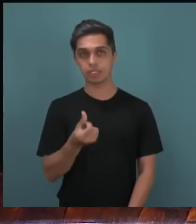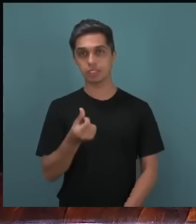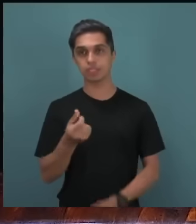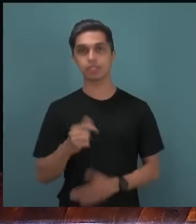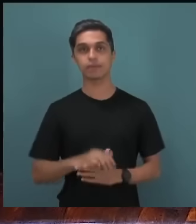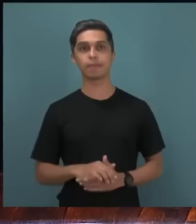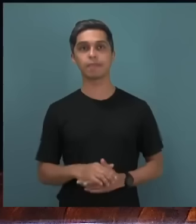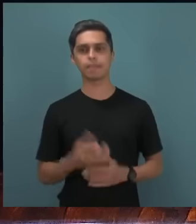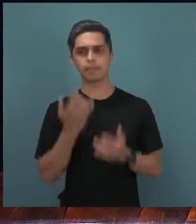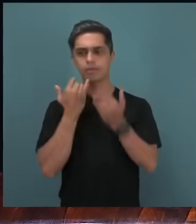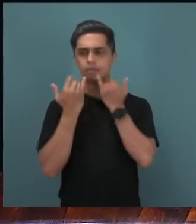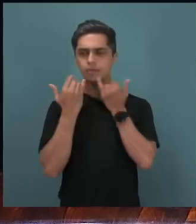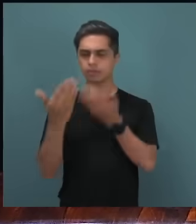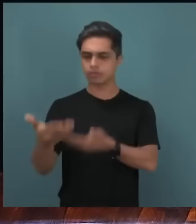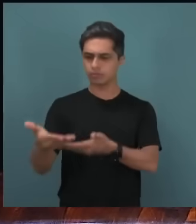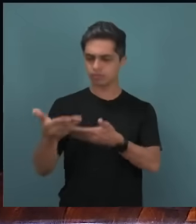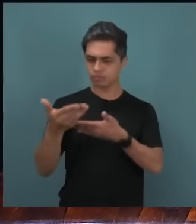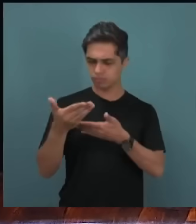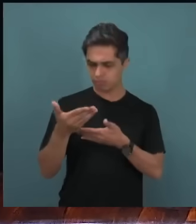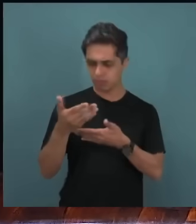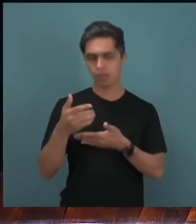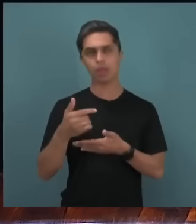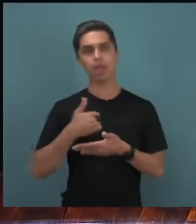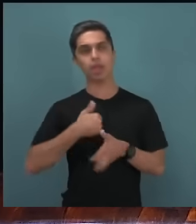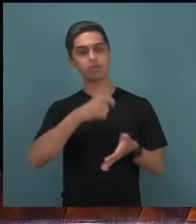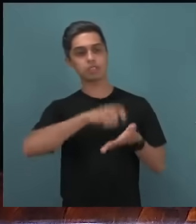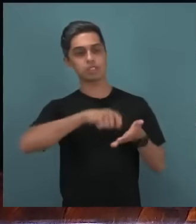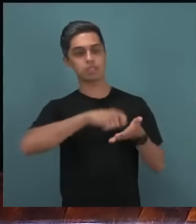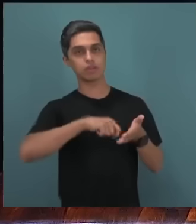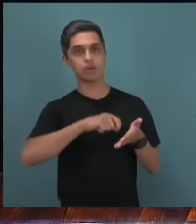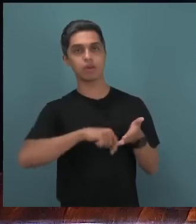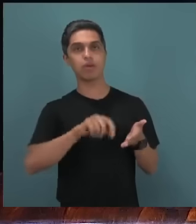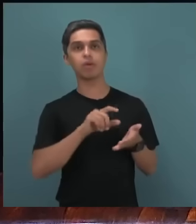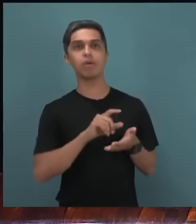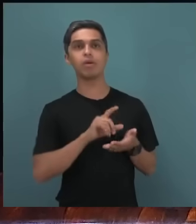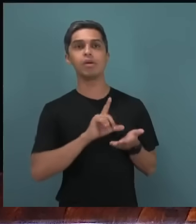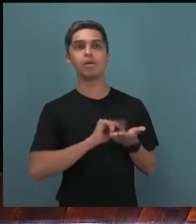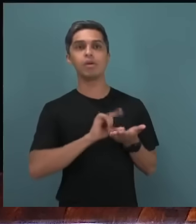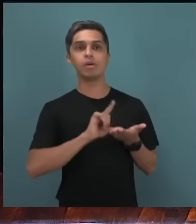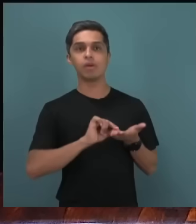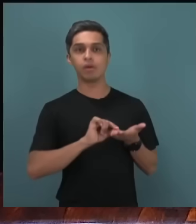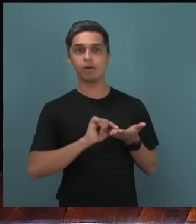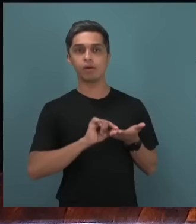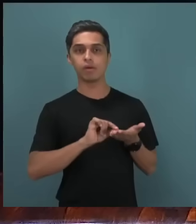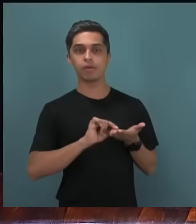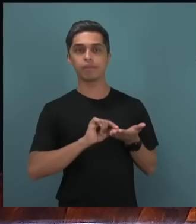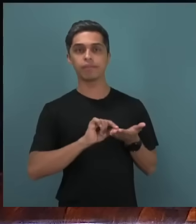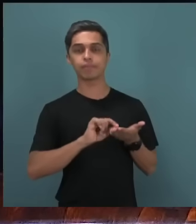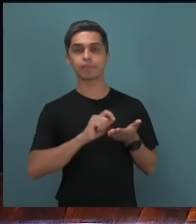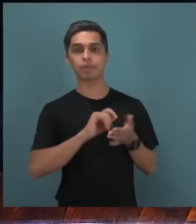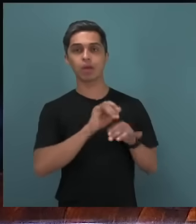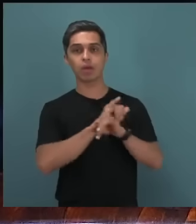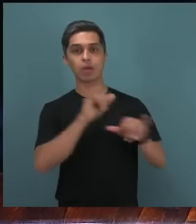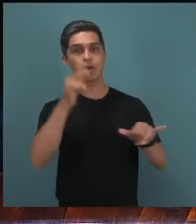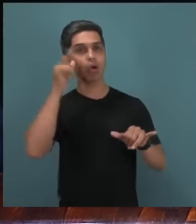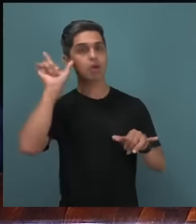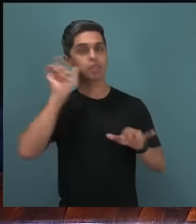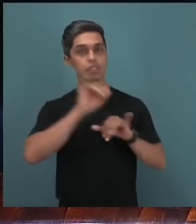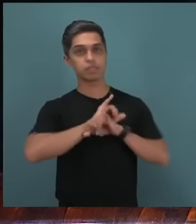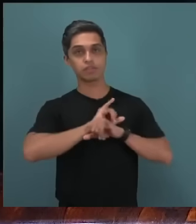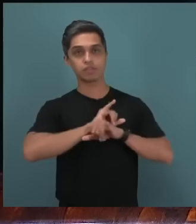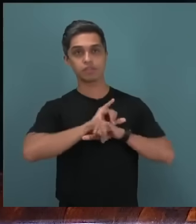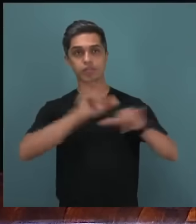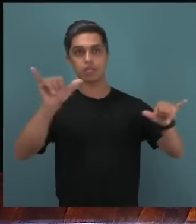Com essas informações, escrevi um artigo que foi publicado ontem em